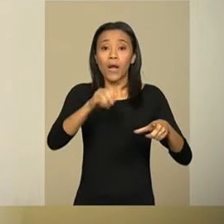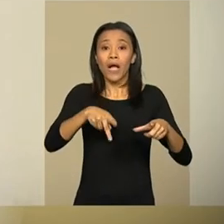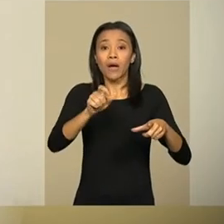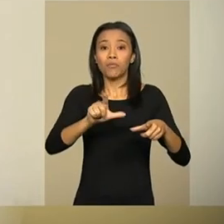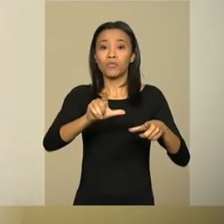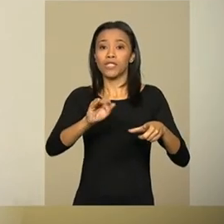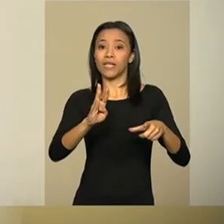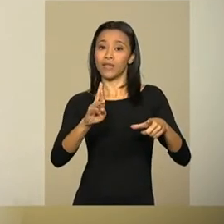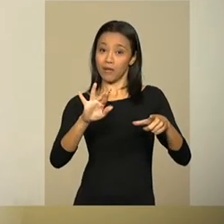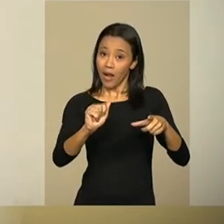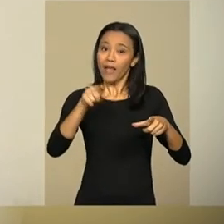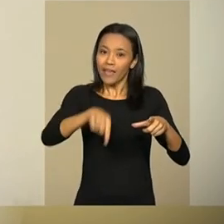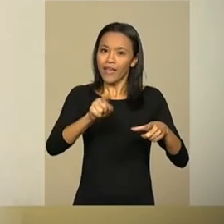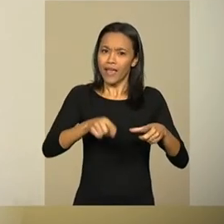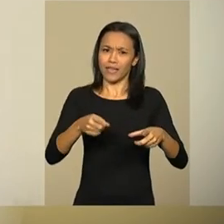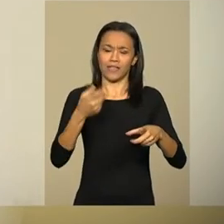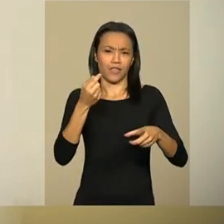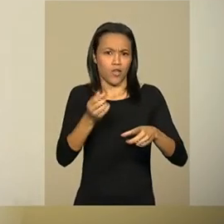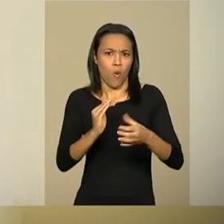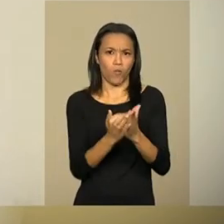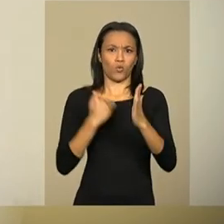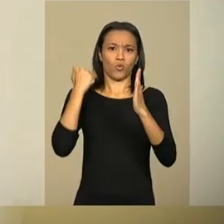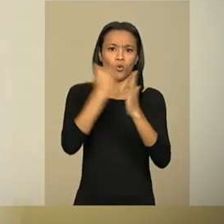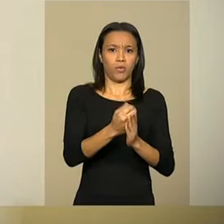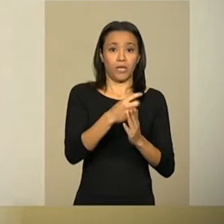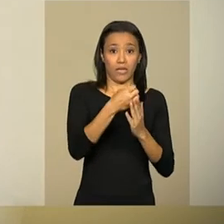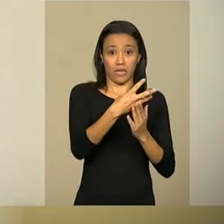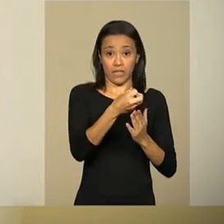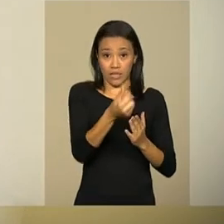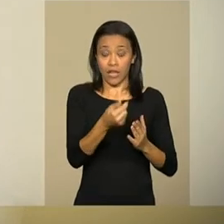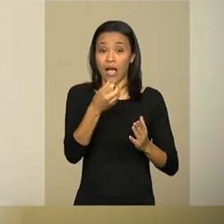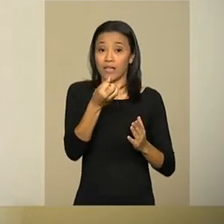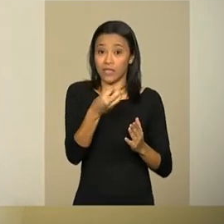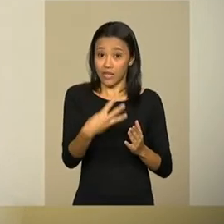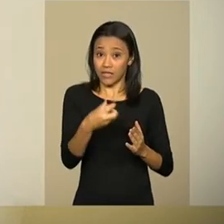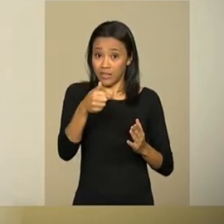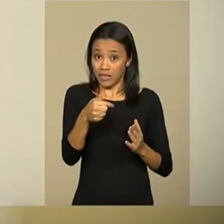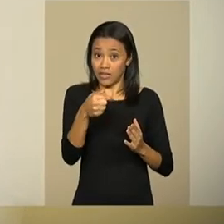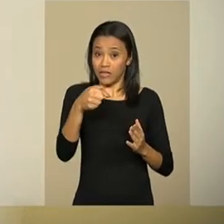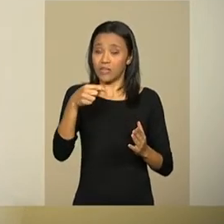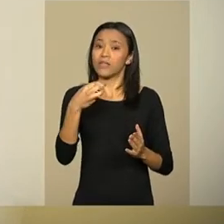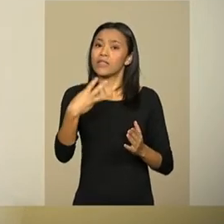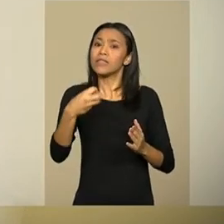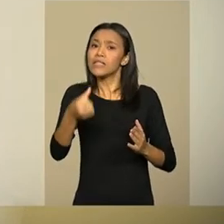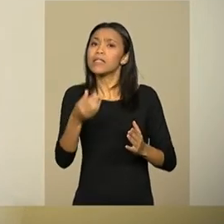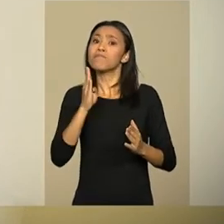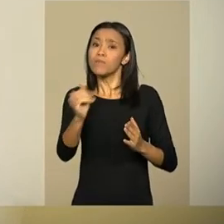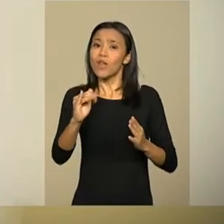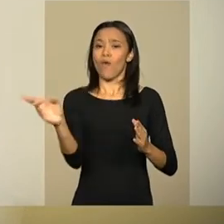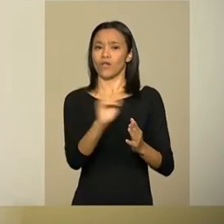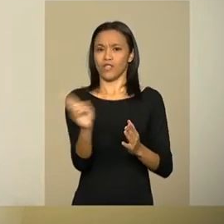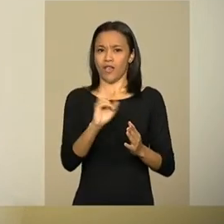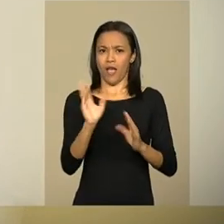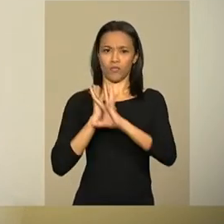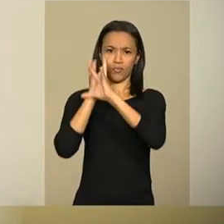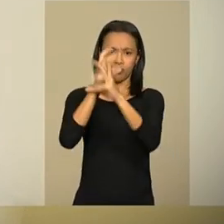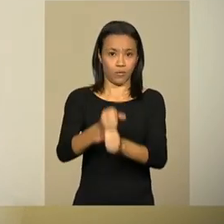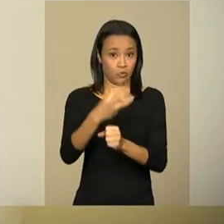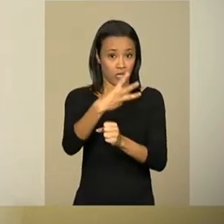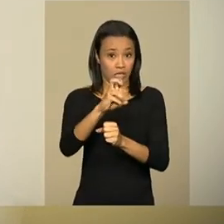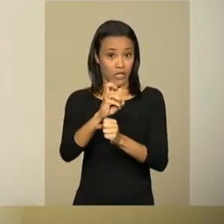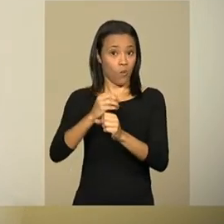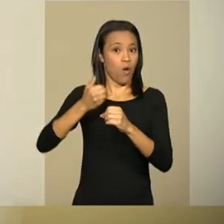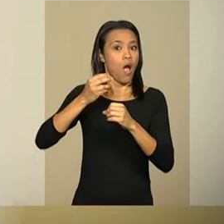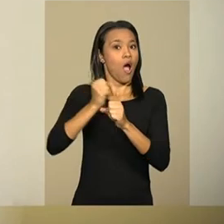que o saldo do fundo esteja entre 360 a 736 bilhões de reais nos próximos 35 anos